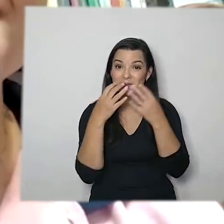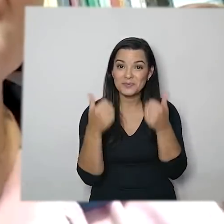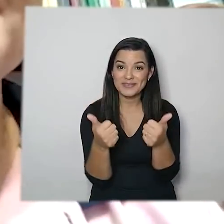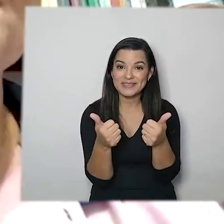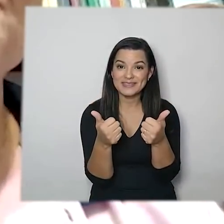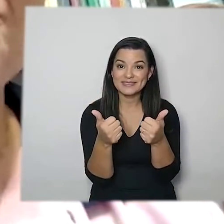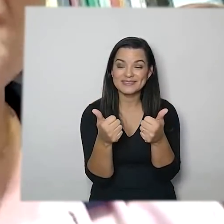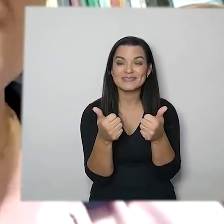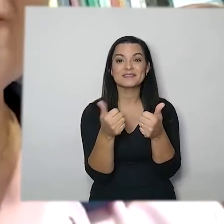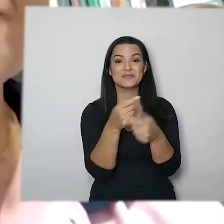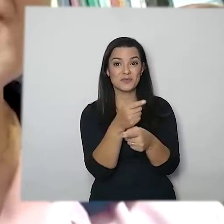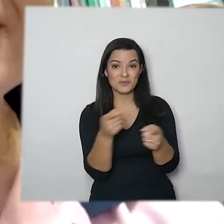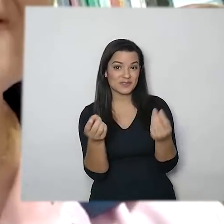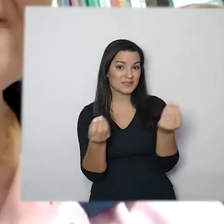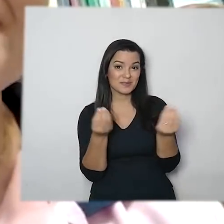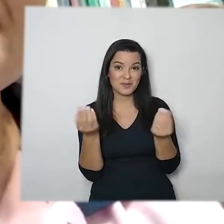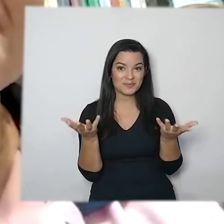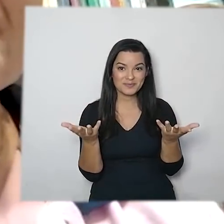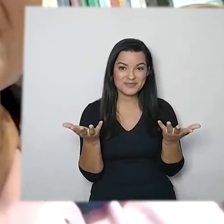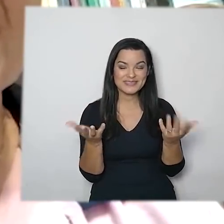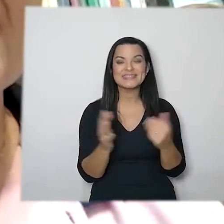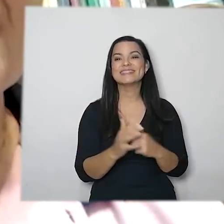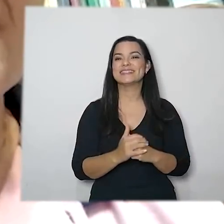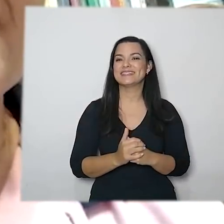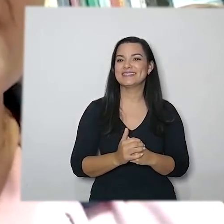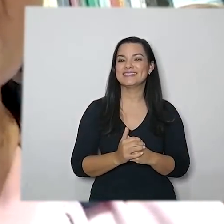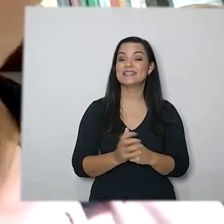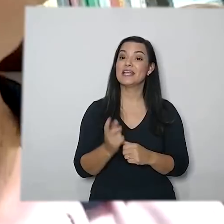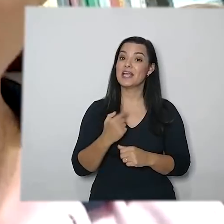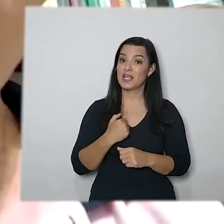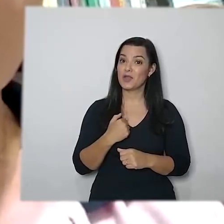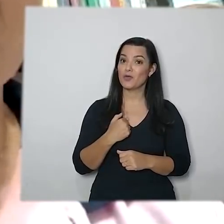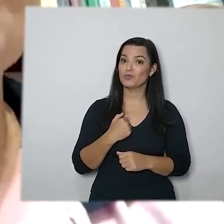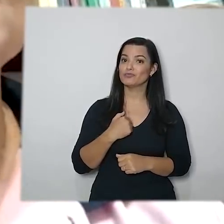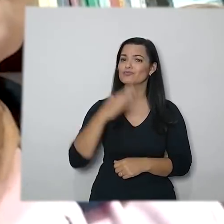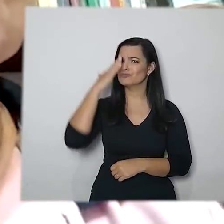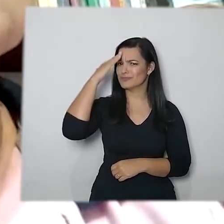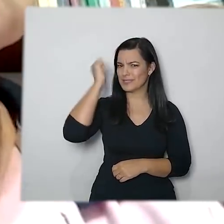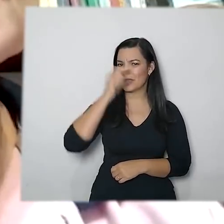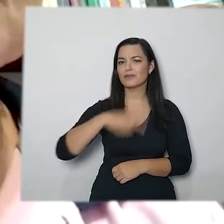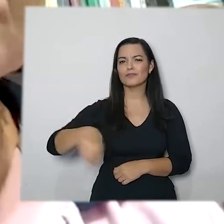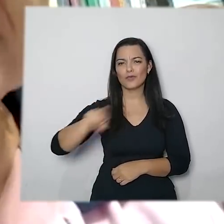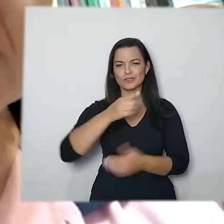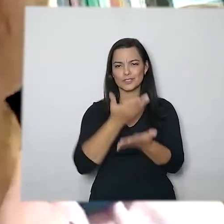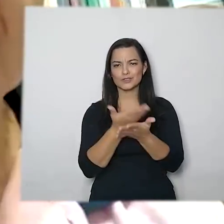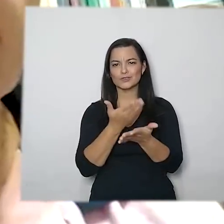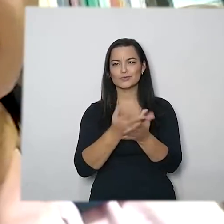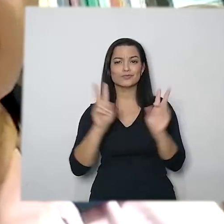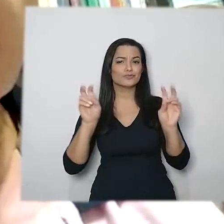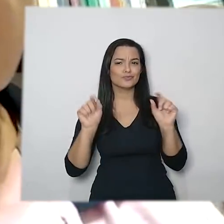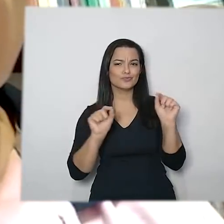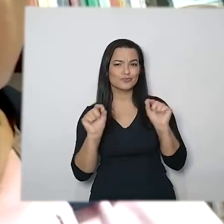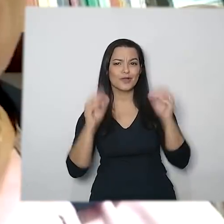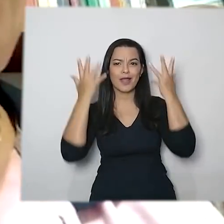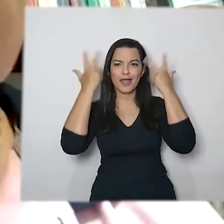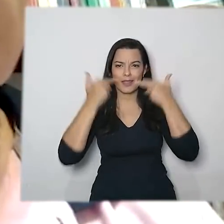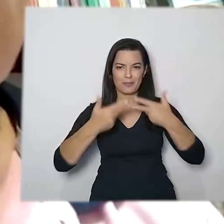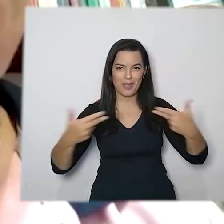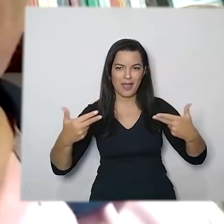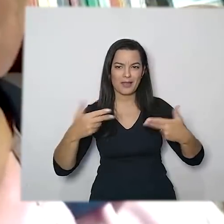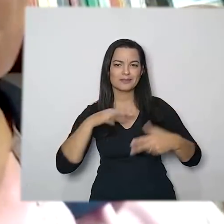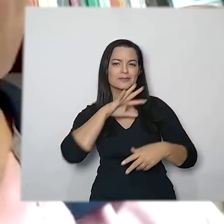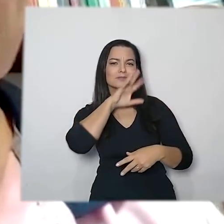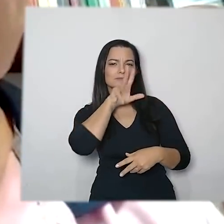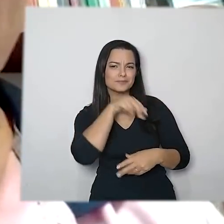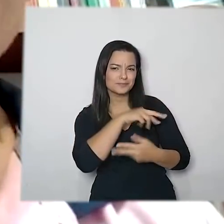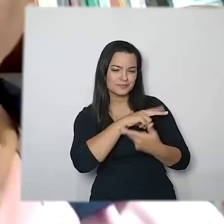crianças. Tudo bem com vocês? Eu sei que vocês estão estudando os animais e a Pro Eliane